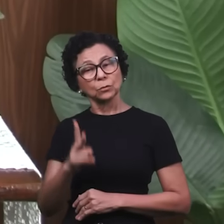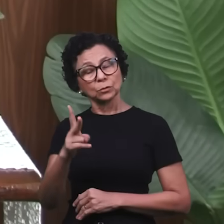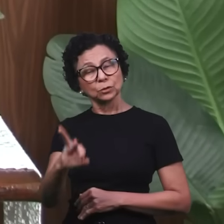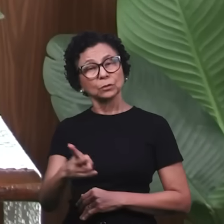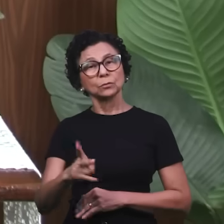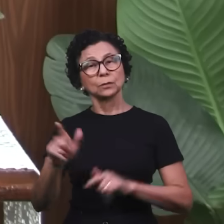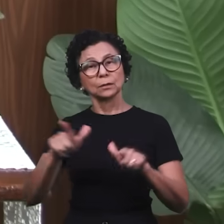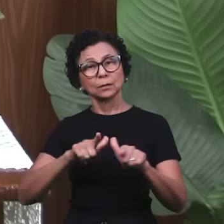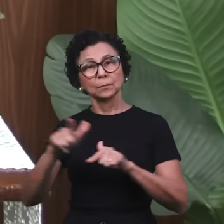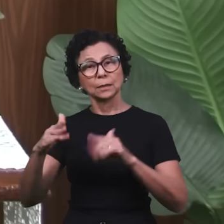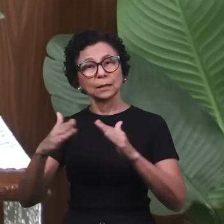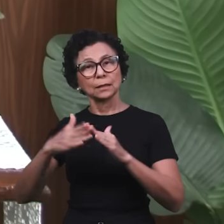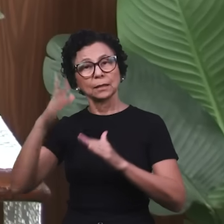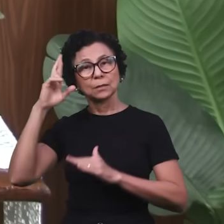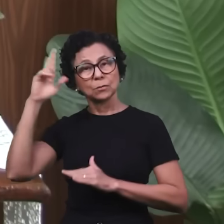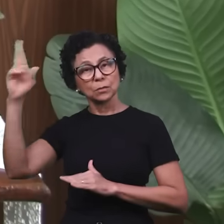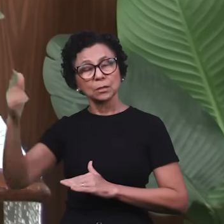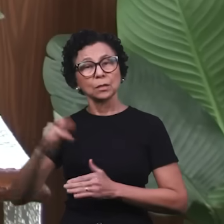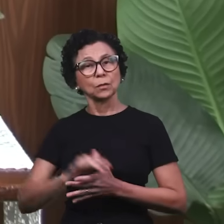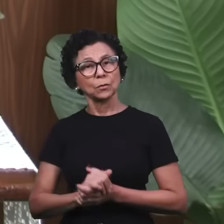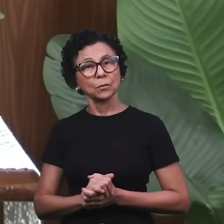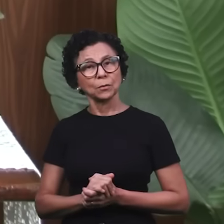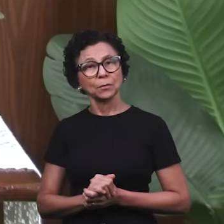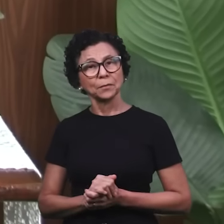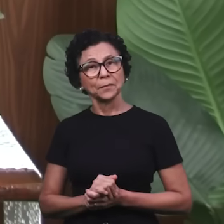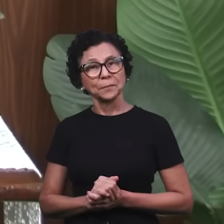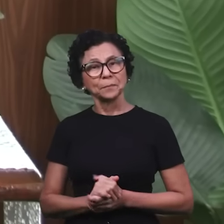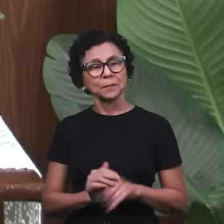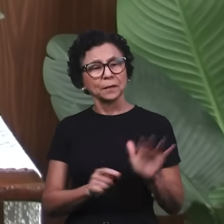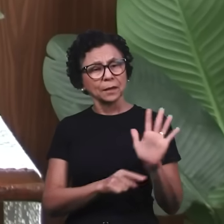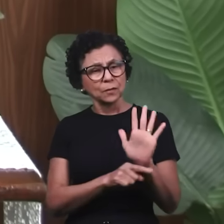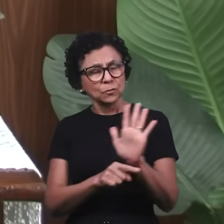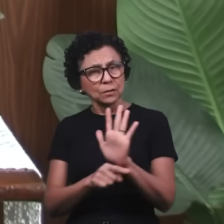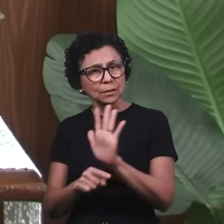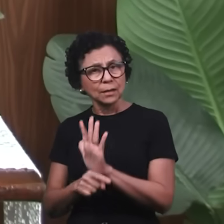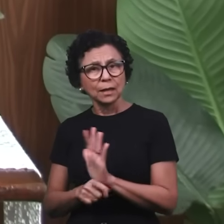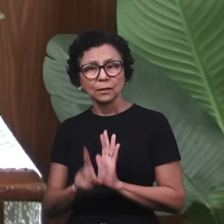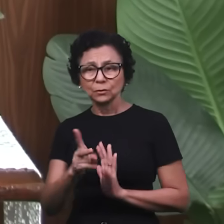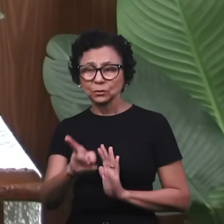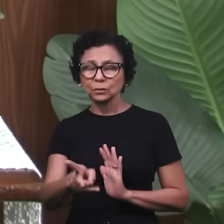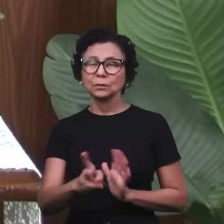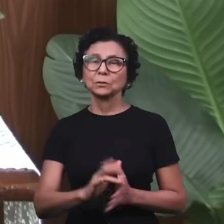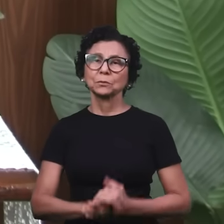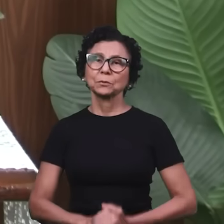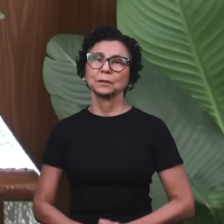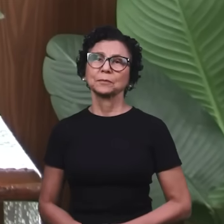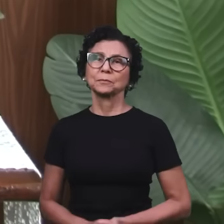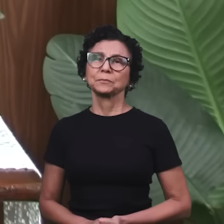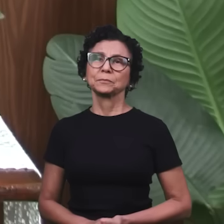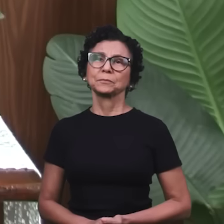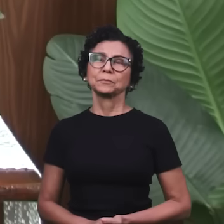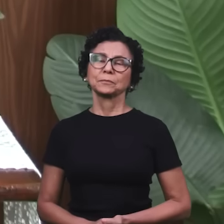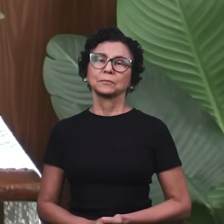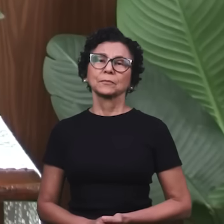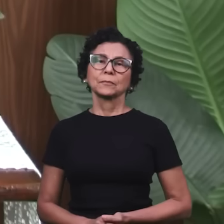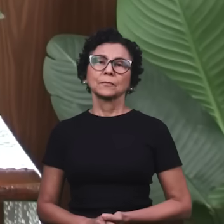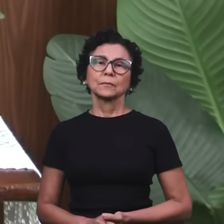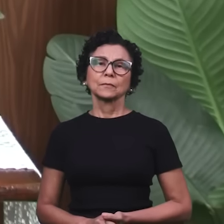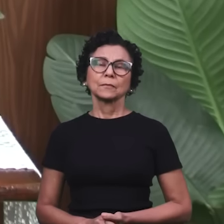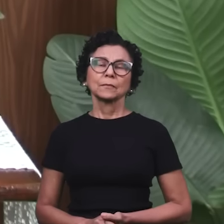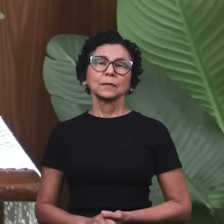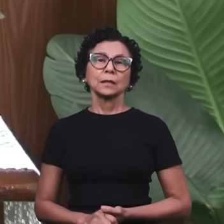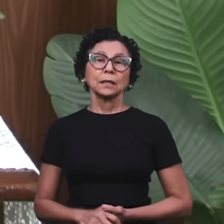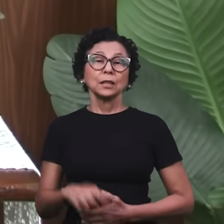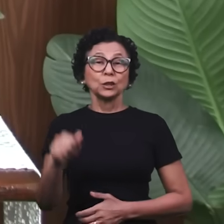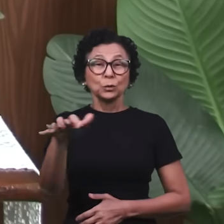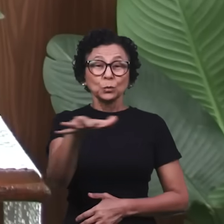fazia para ajudar as demais. E o Senhor, Ele quer que você continue realizando esse trabalho. E isso foi notório em toda a Jope.